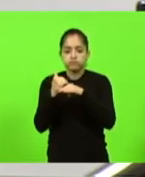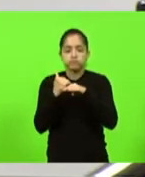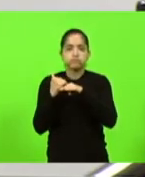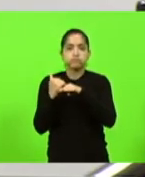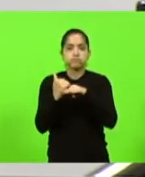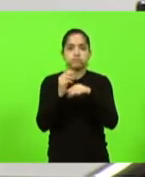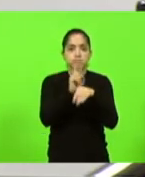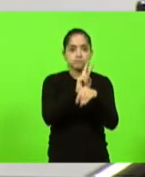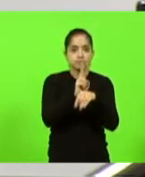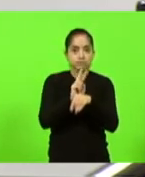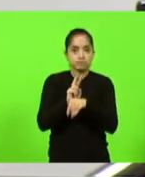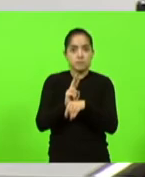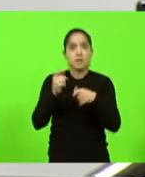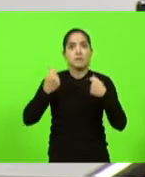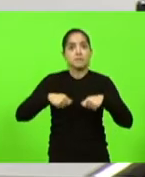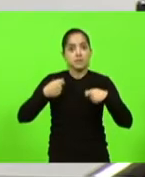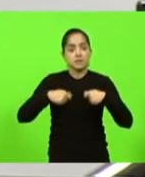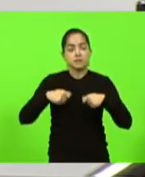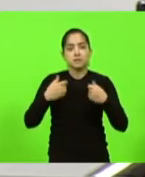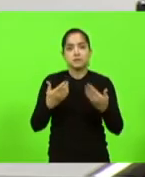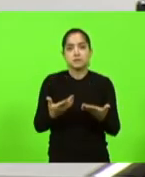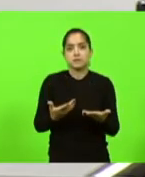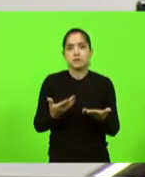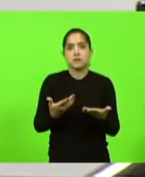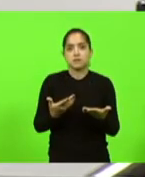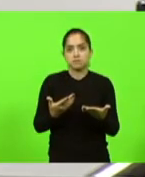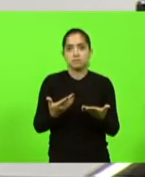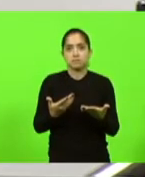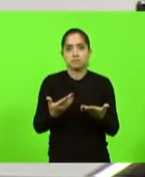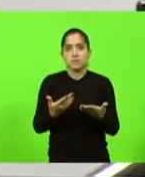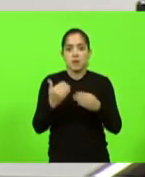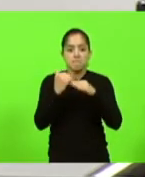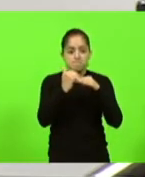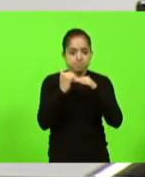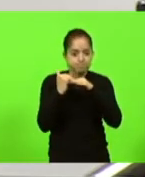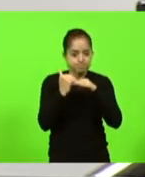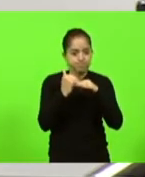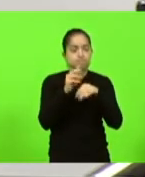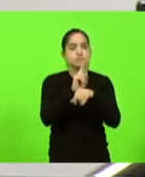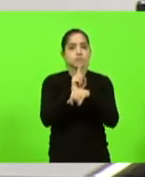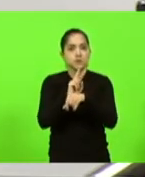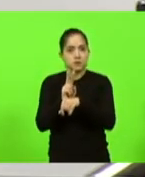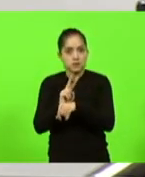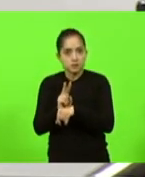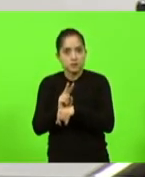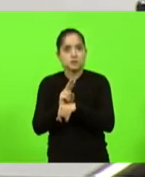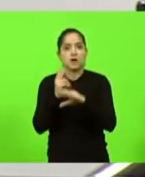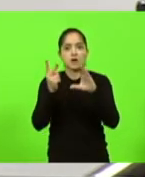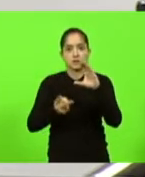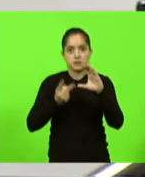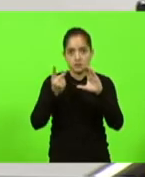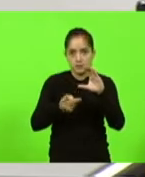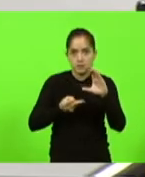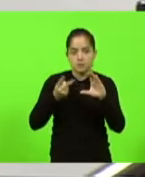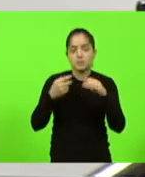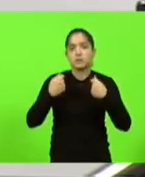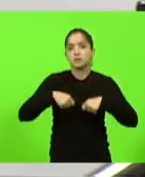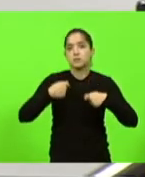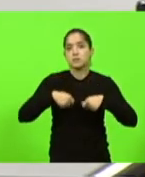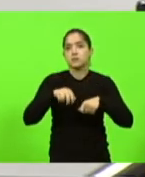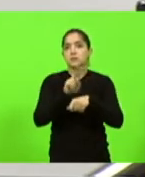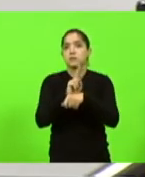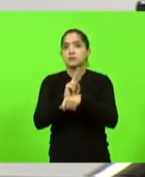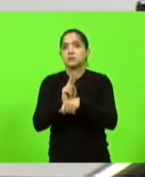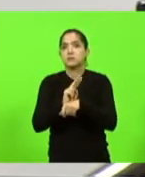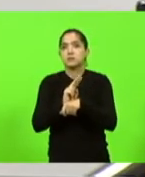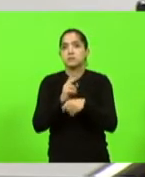O Estado tem que se aparelhar para, paralelamente, também fiscalizar com as câmaras municipais? Isso é jogar dinheiro